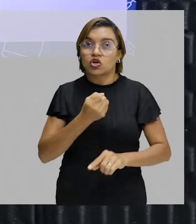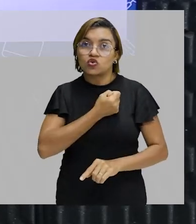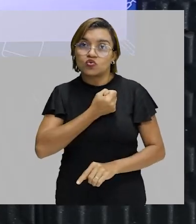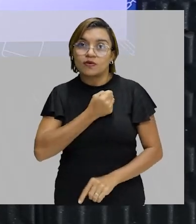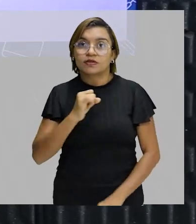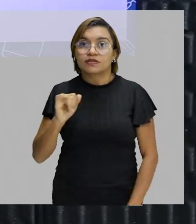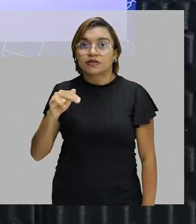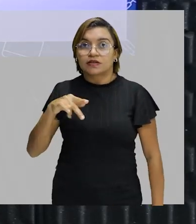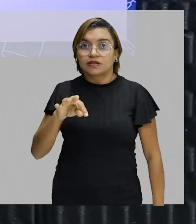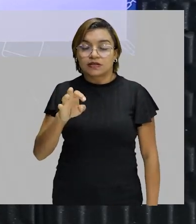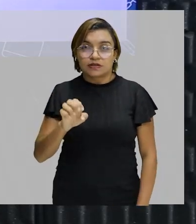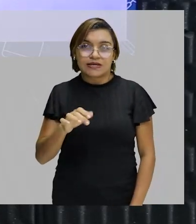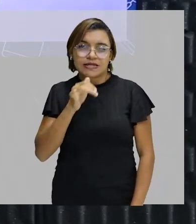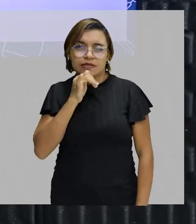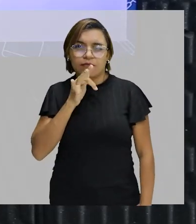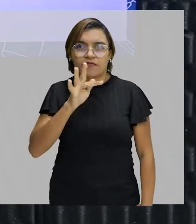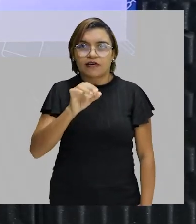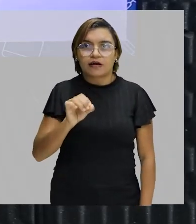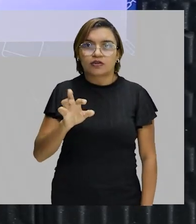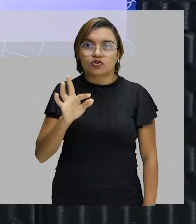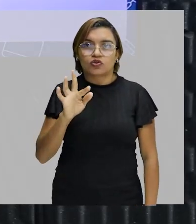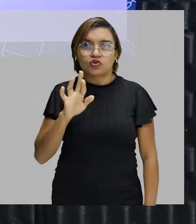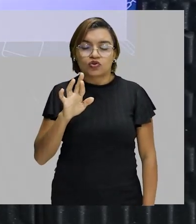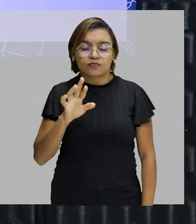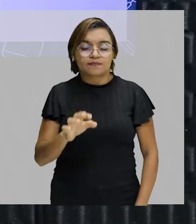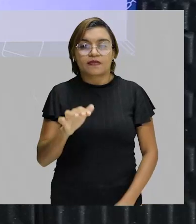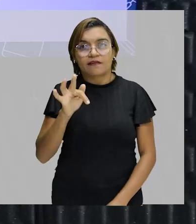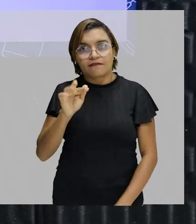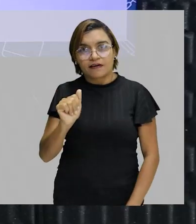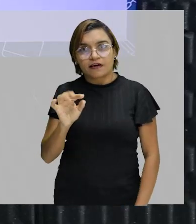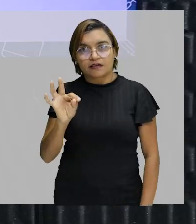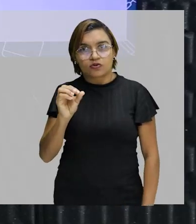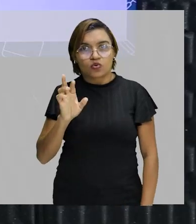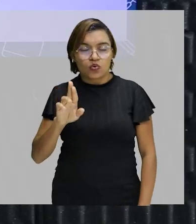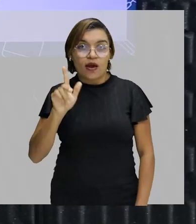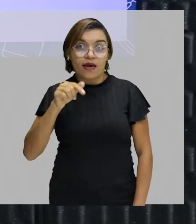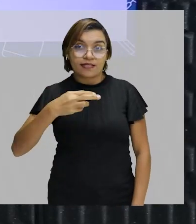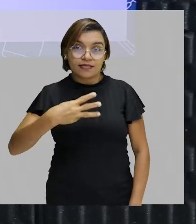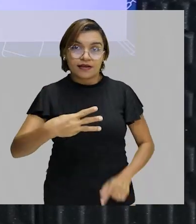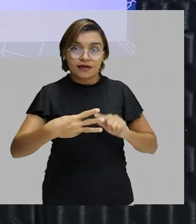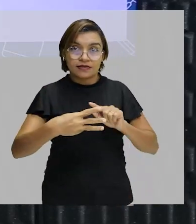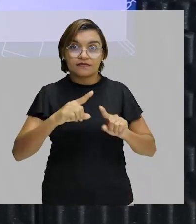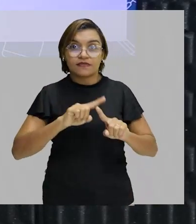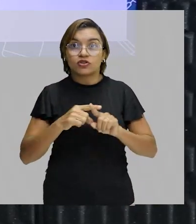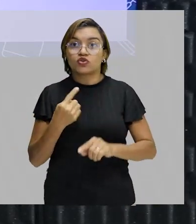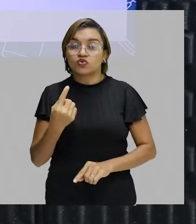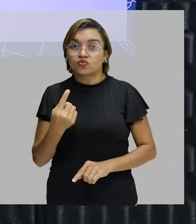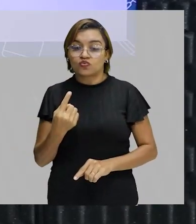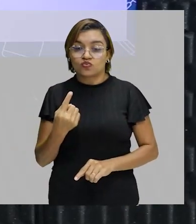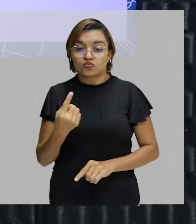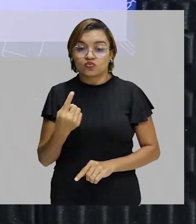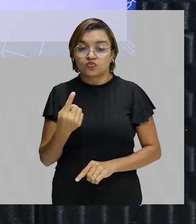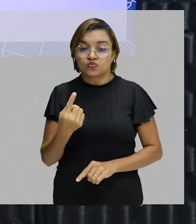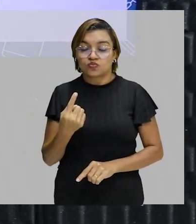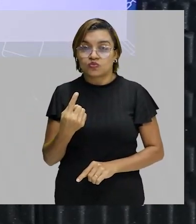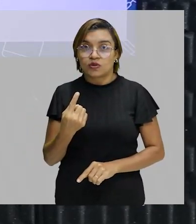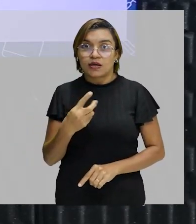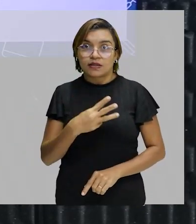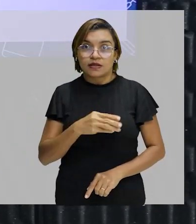esse fator, nesse exemplo, vai ser o número 3. 3 vezes 1, 3 mol para o